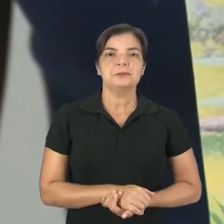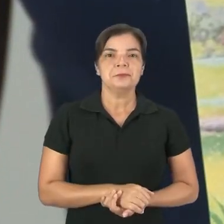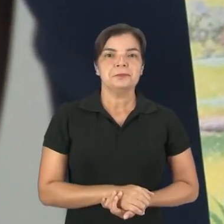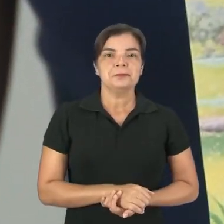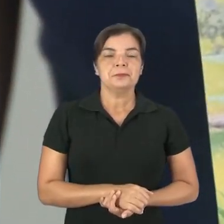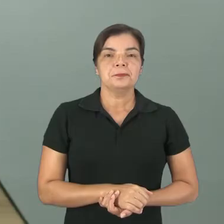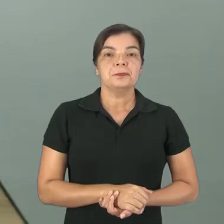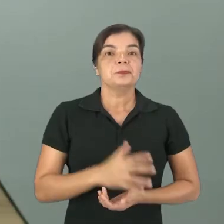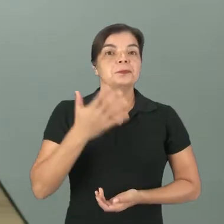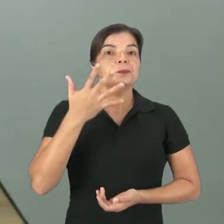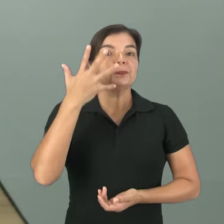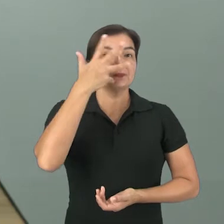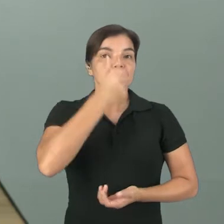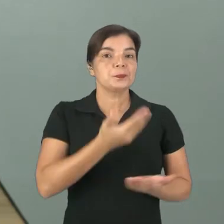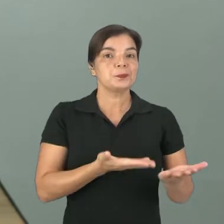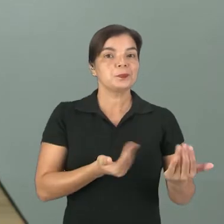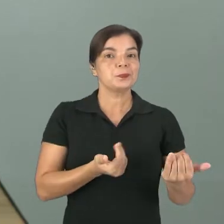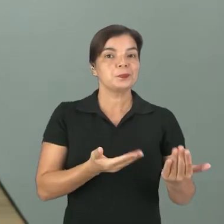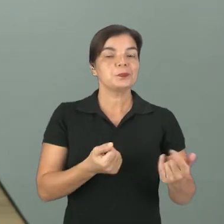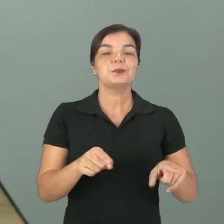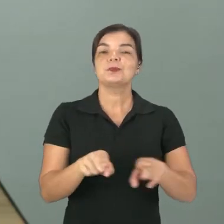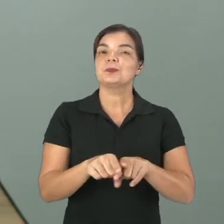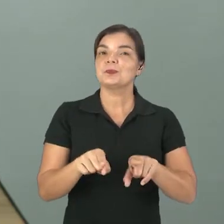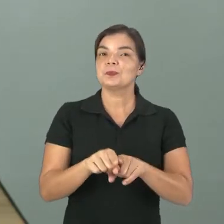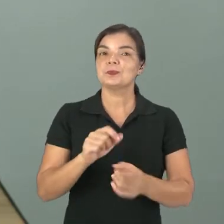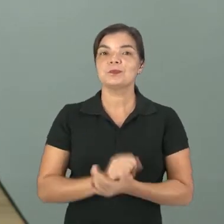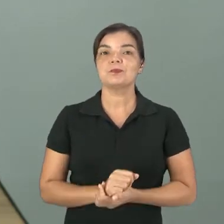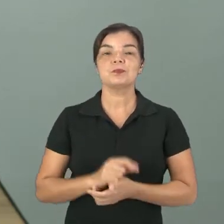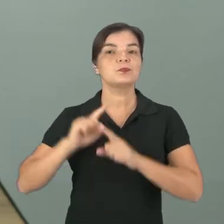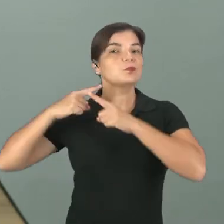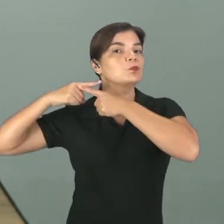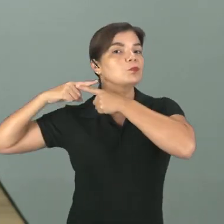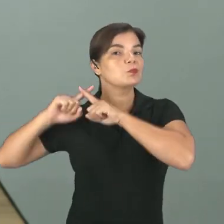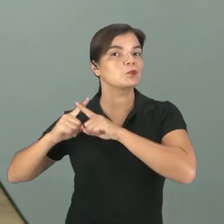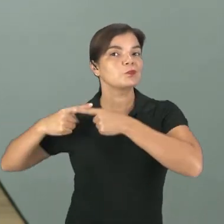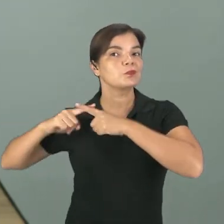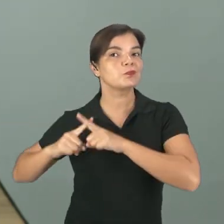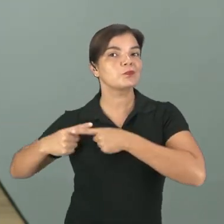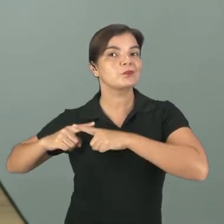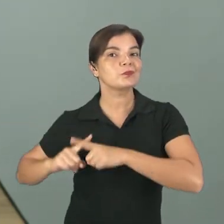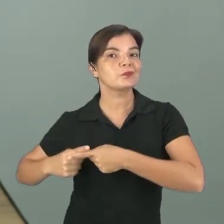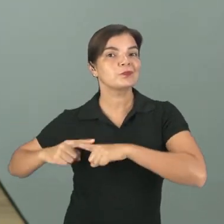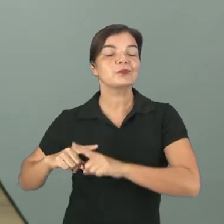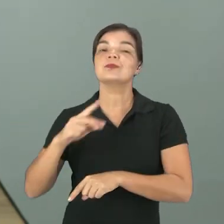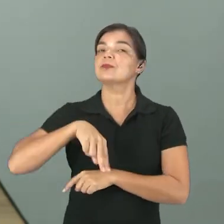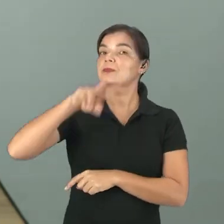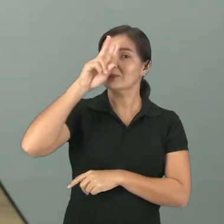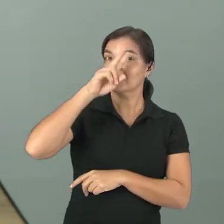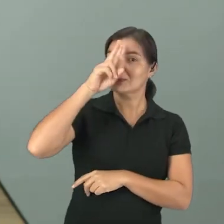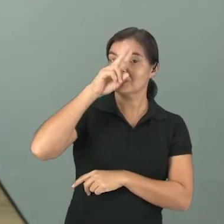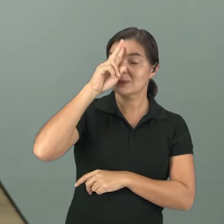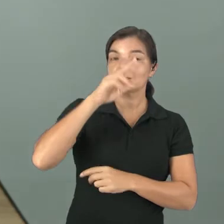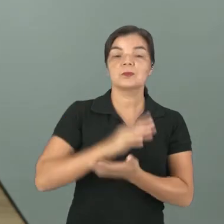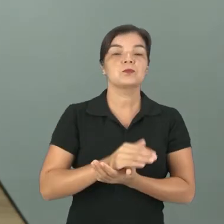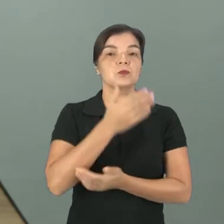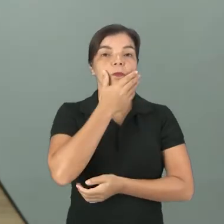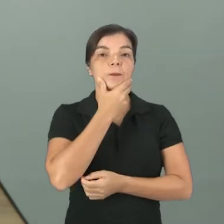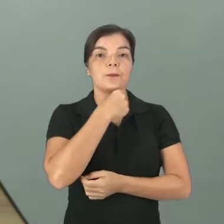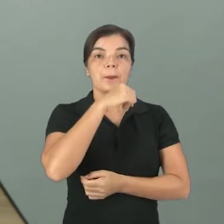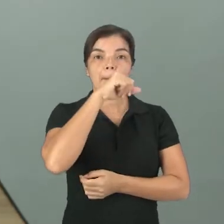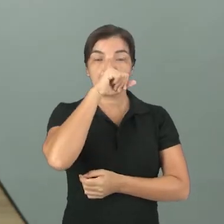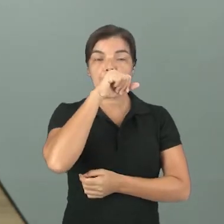a nossa linda e jovem moça, a Rapunzel. Vocês lembram? A história conta que os seus